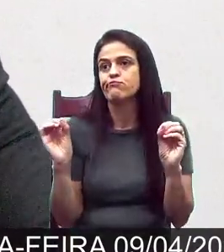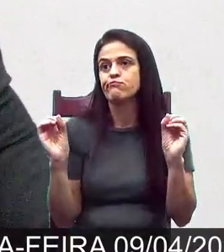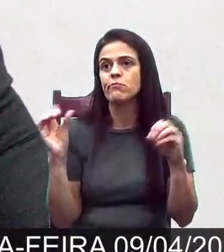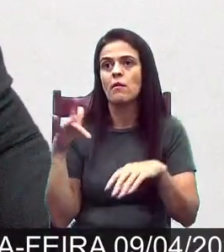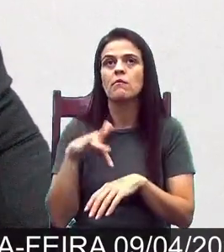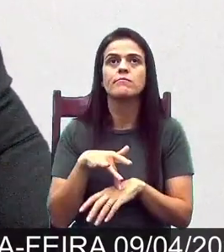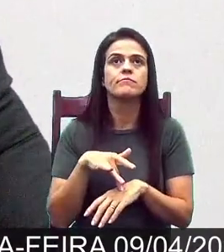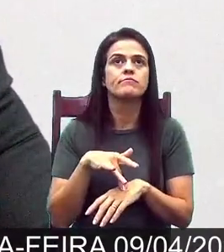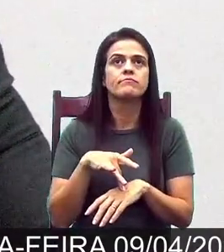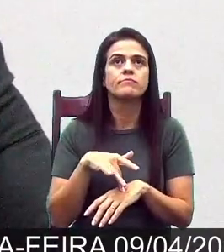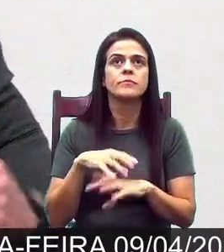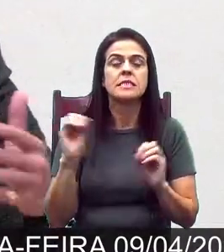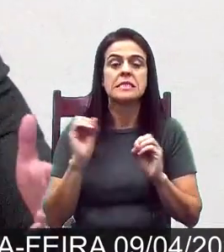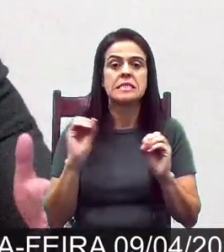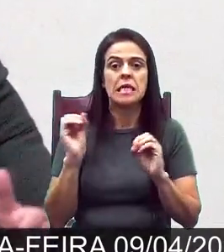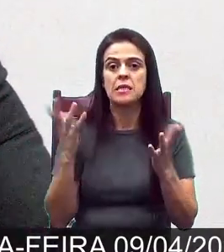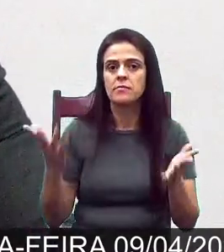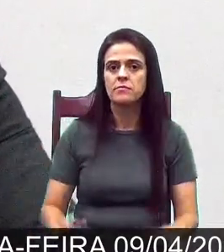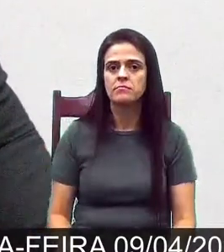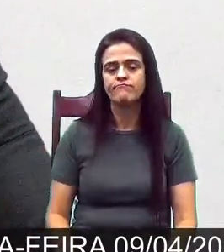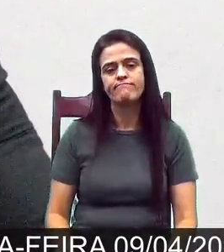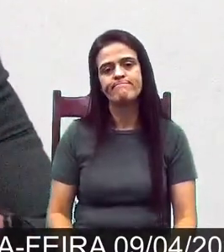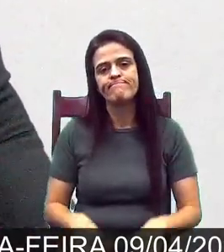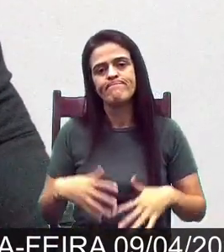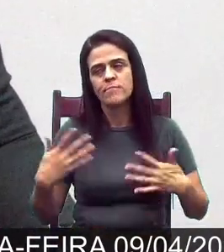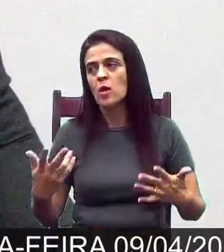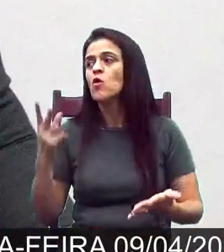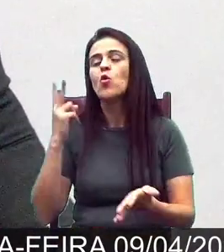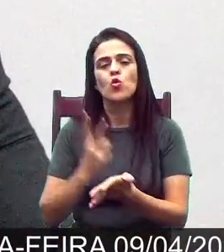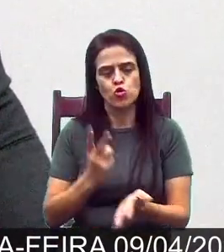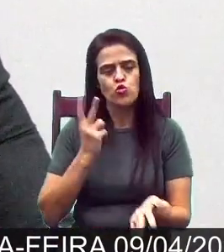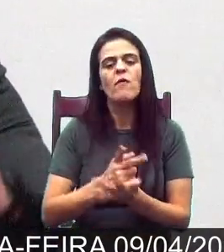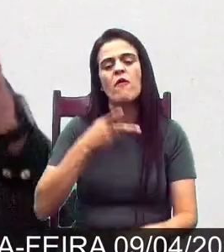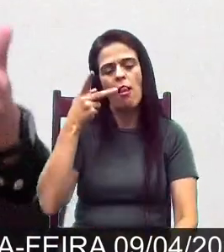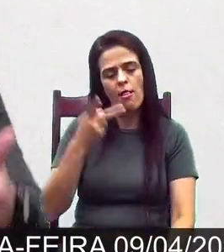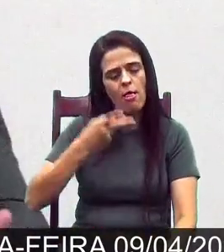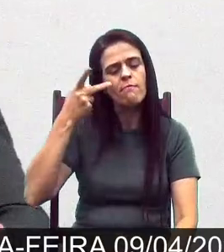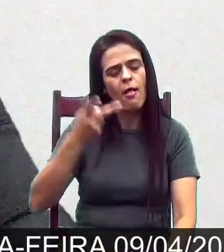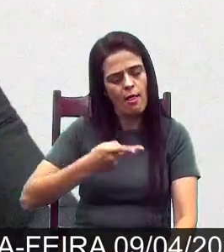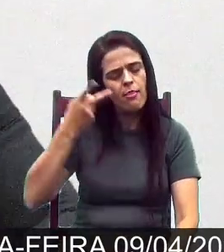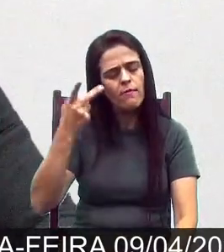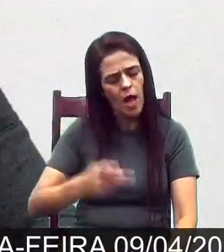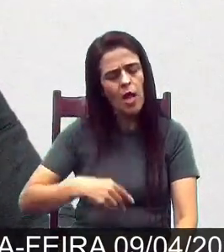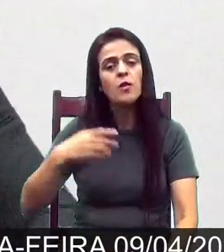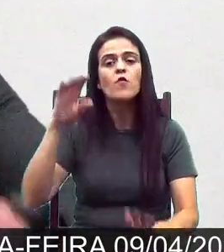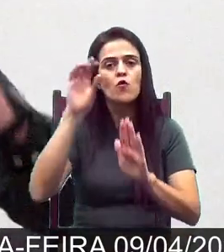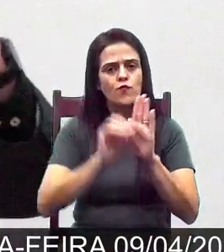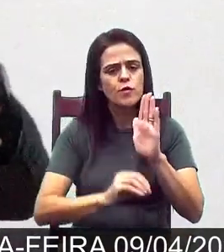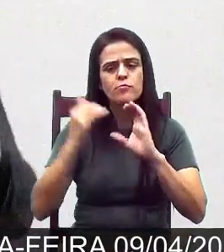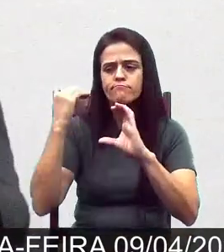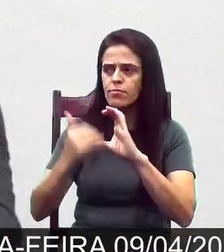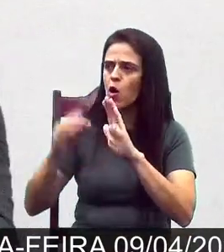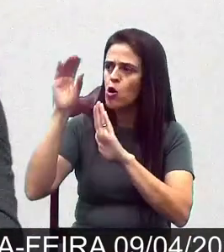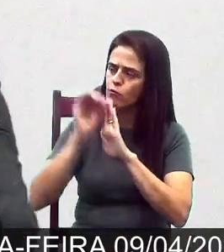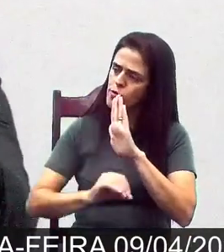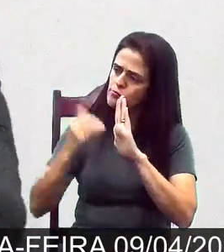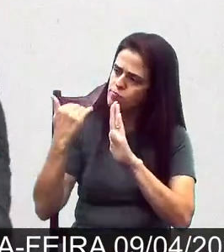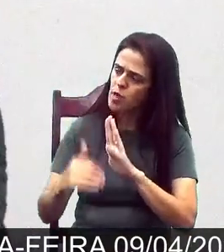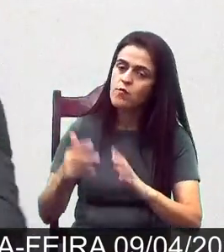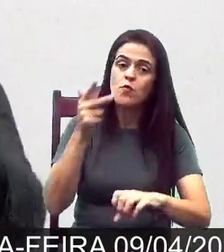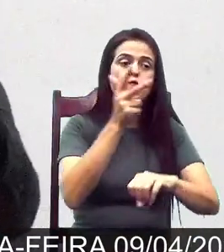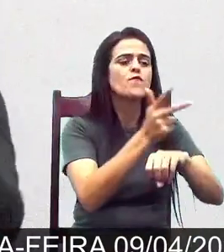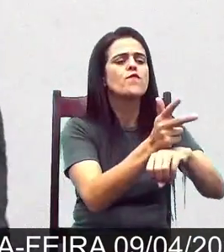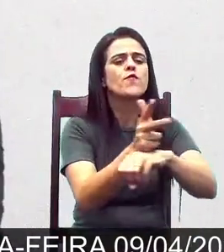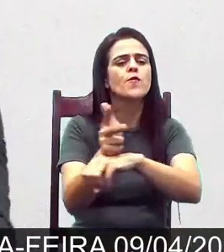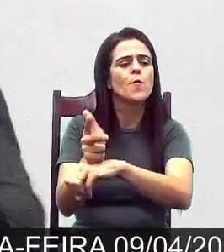nada na superintendência. Enfim, a gente vai continuar falando, eu vou continuar mandando ofício, eu vou continuar indo lá,